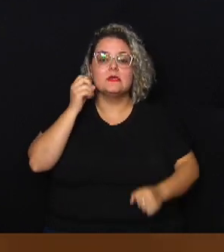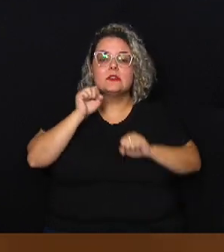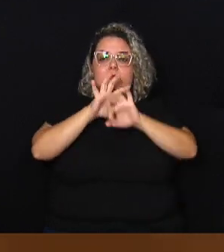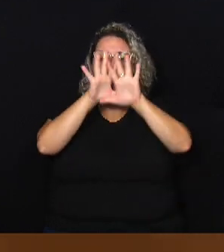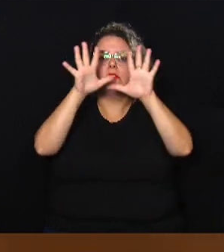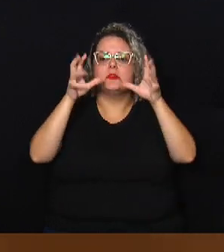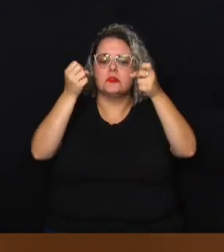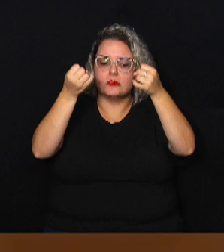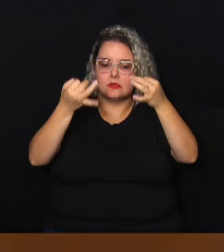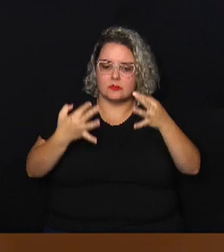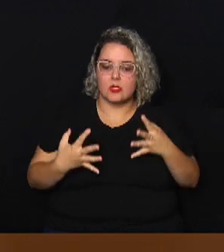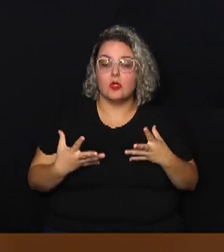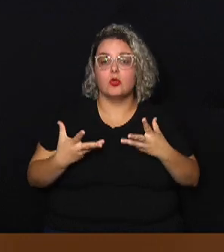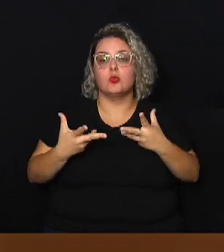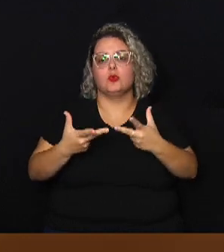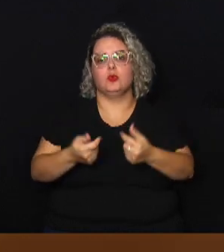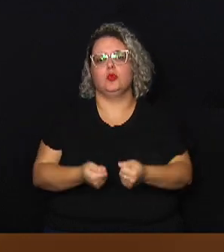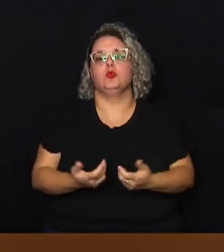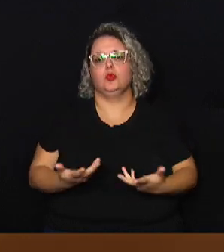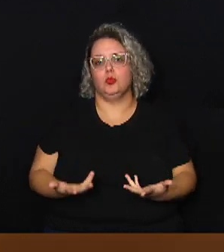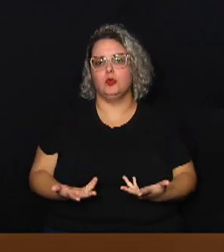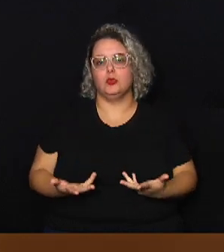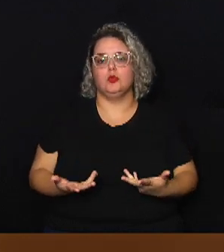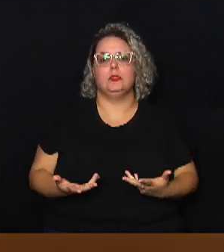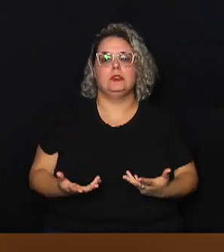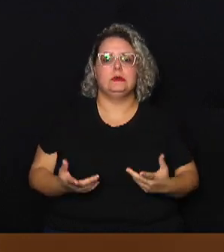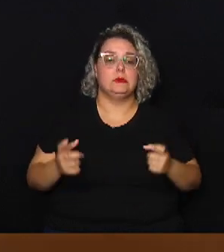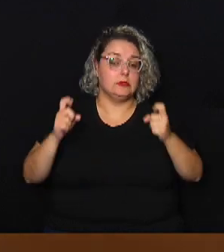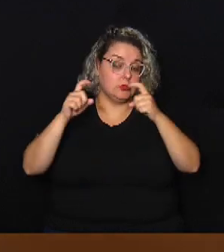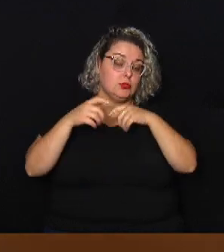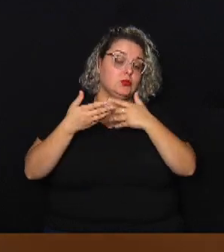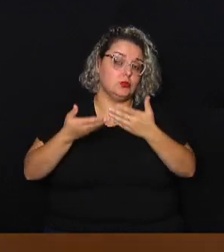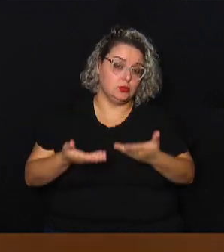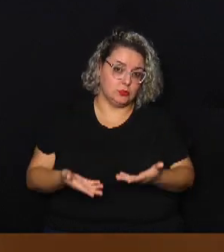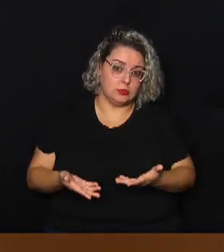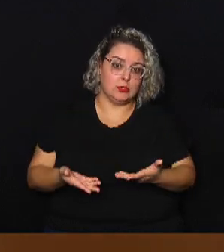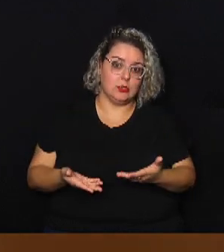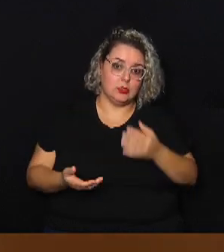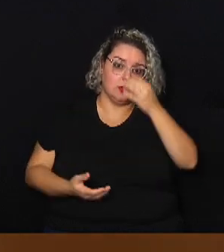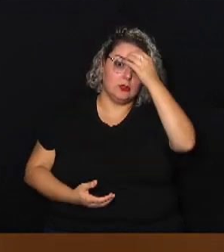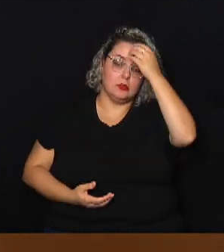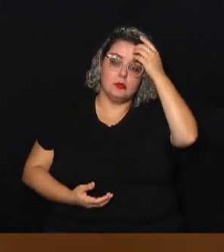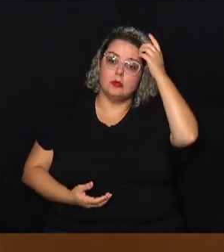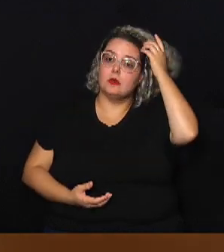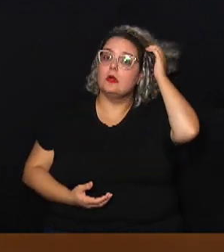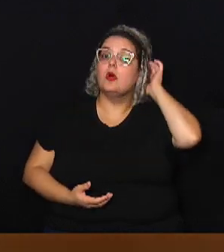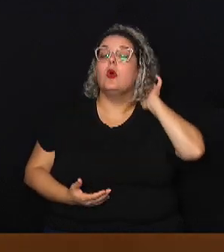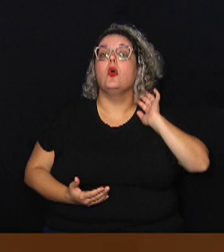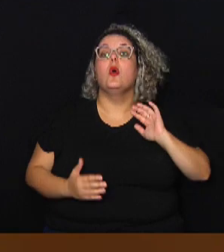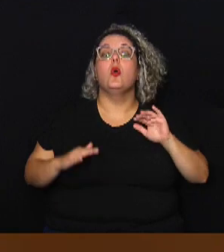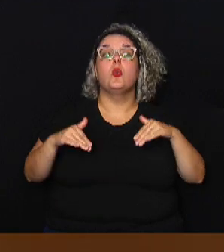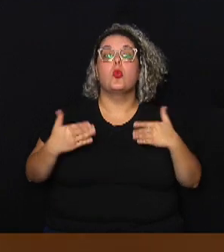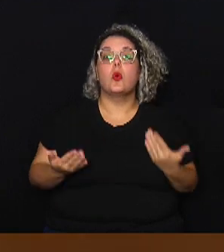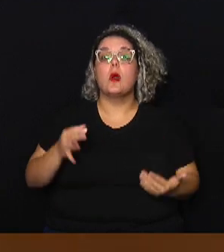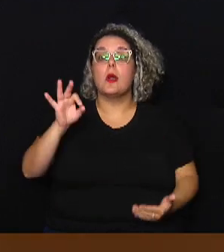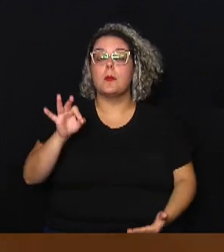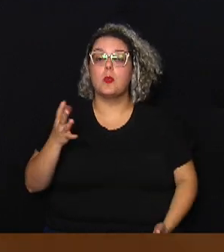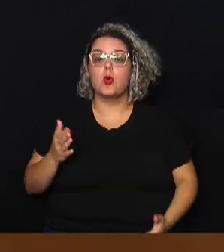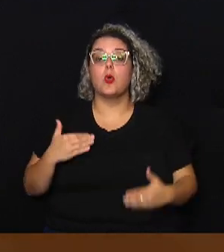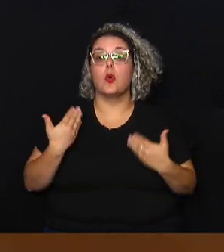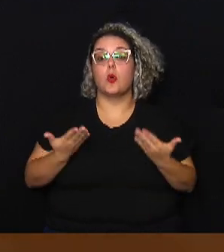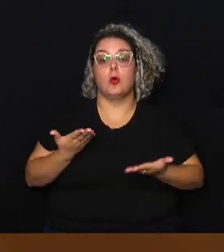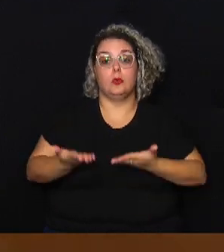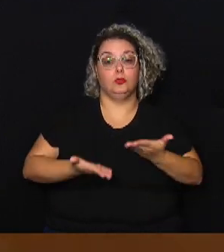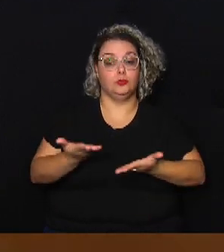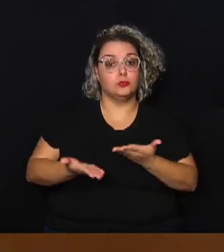esclarecer todas essas complicações, qual é a frequência, qual que seria o tratamento